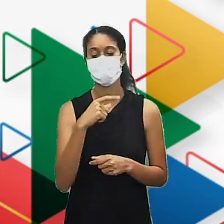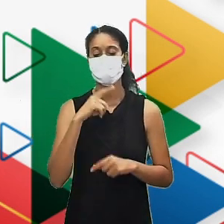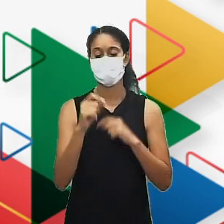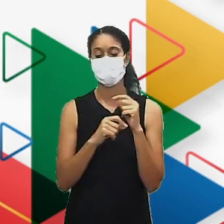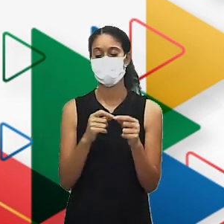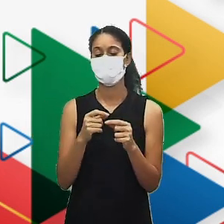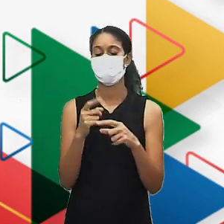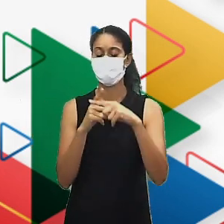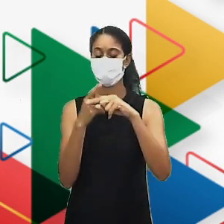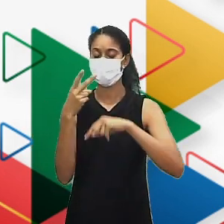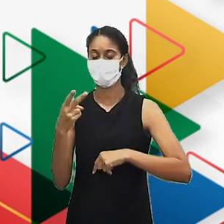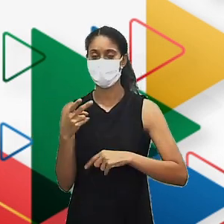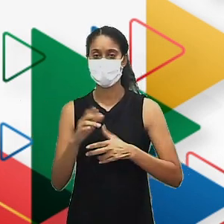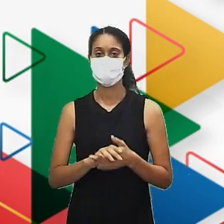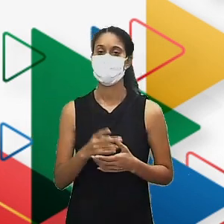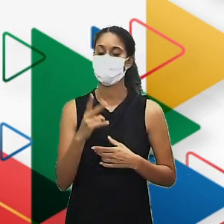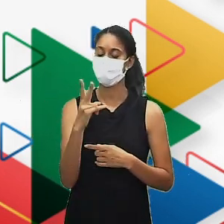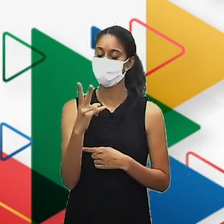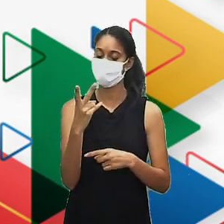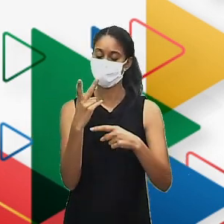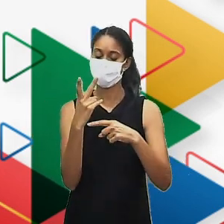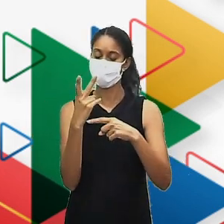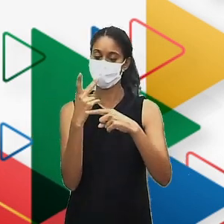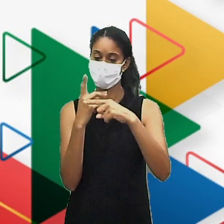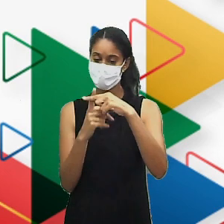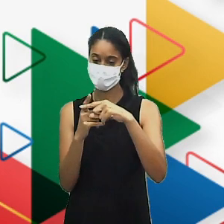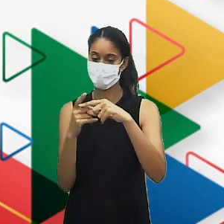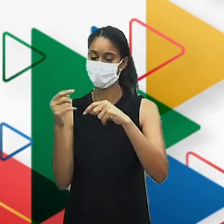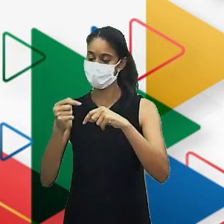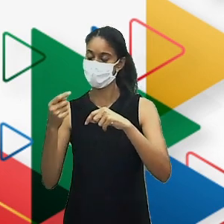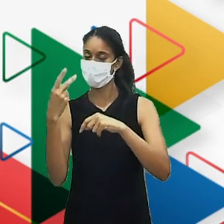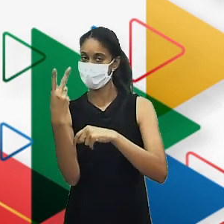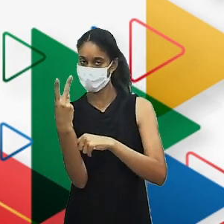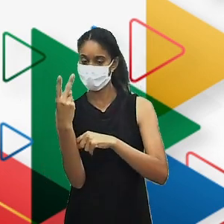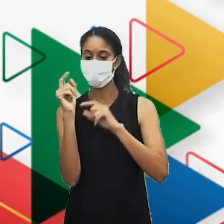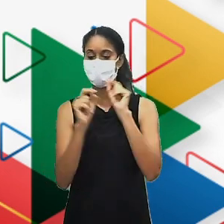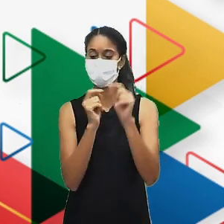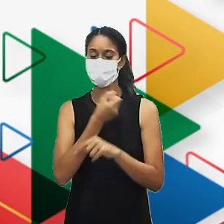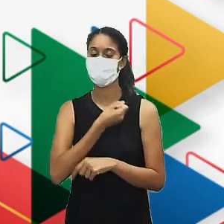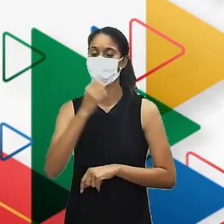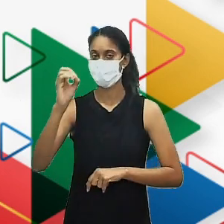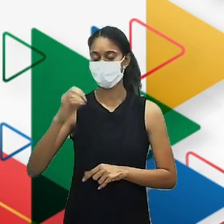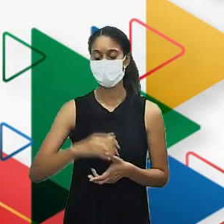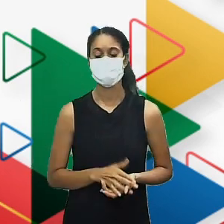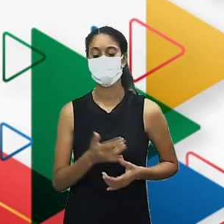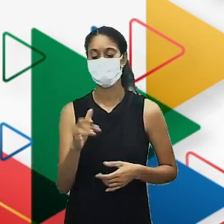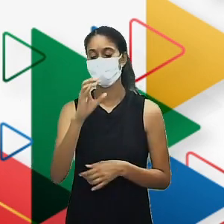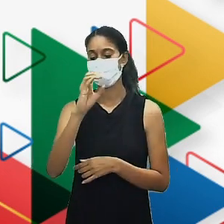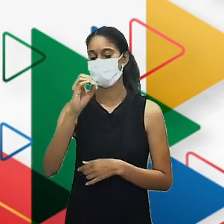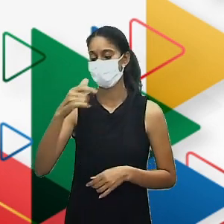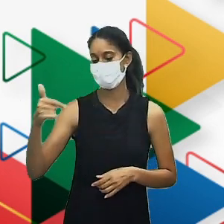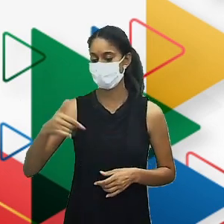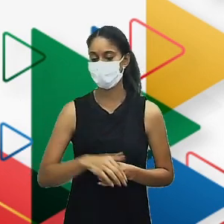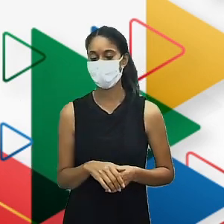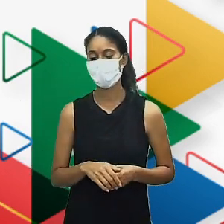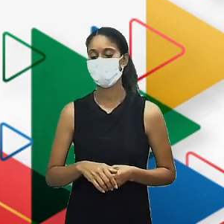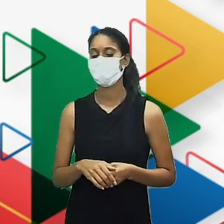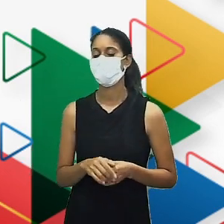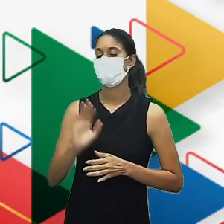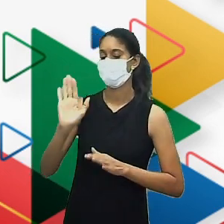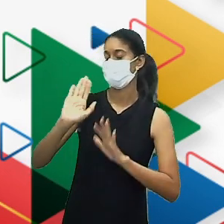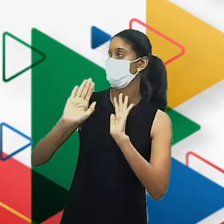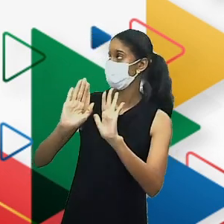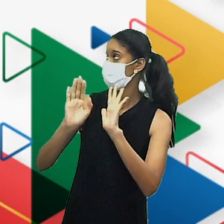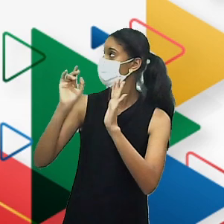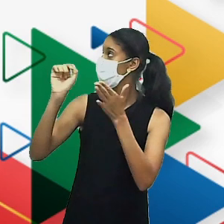menos 2 é igual a 0. Beleza aí, pessoal? Outro caso, CO2, certo? Eu risquei aqui, vou passar um risquinho aqui para não